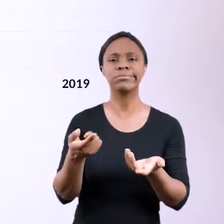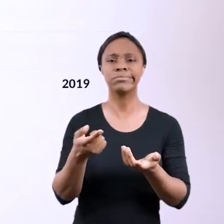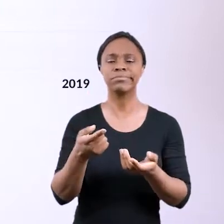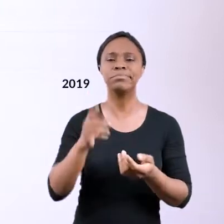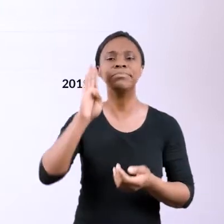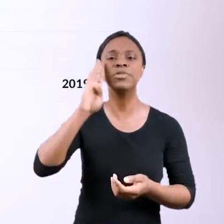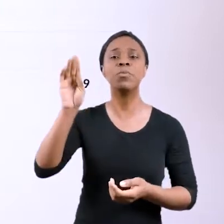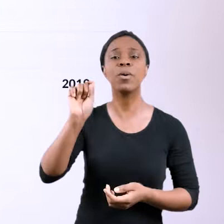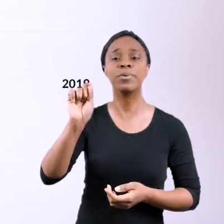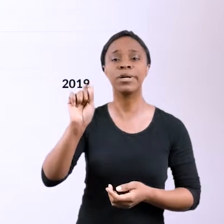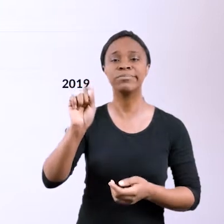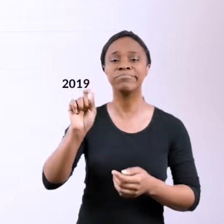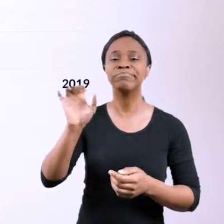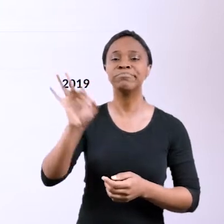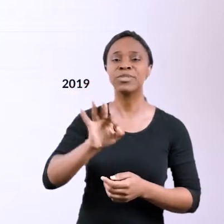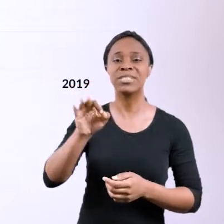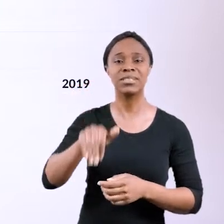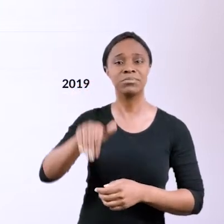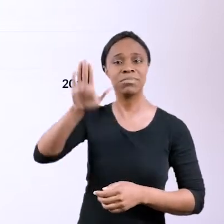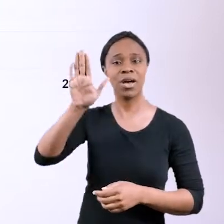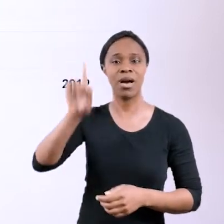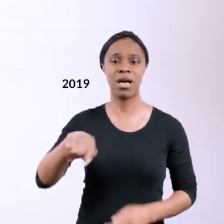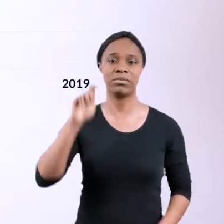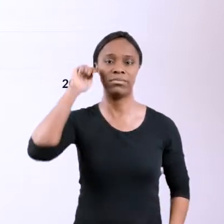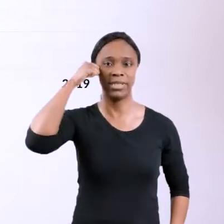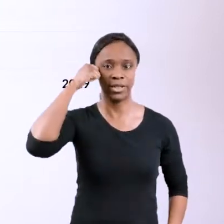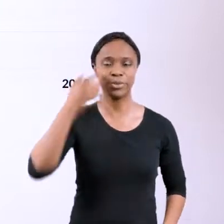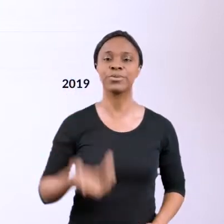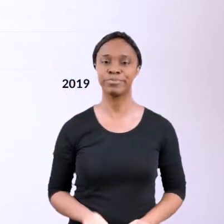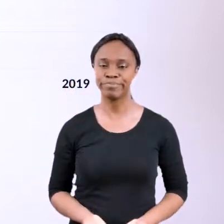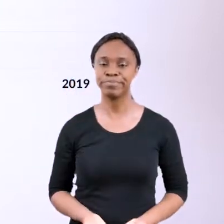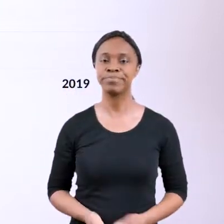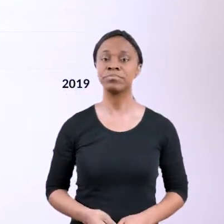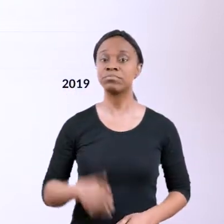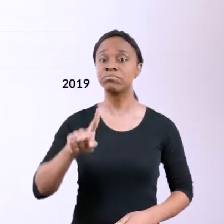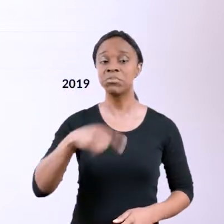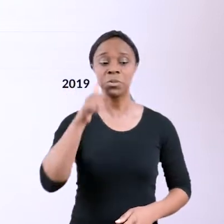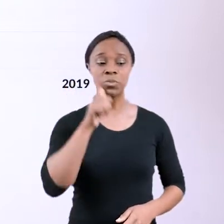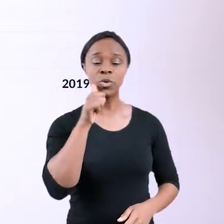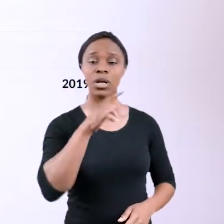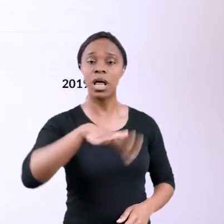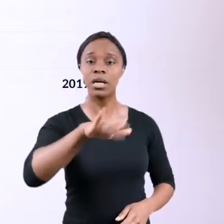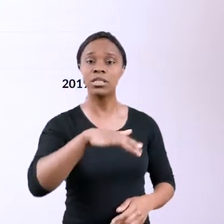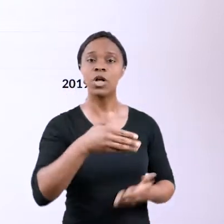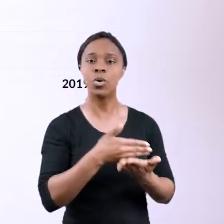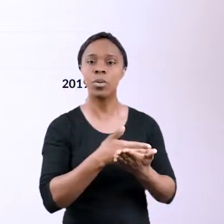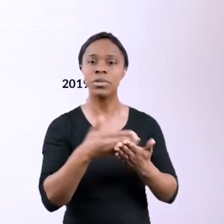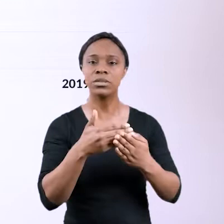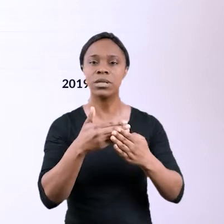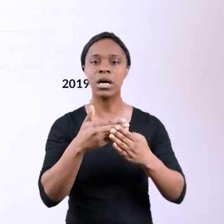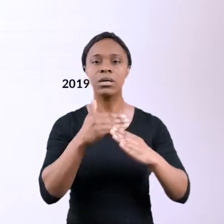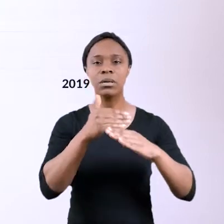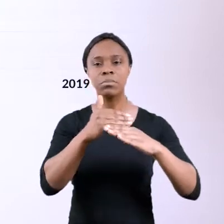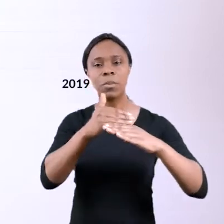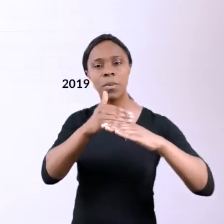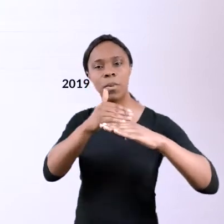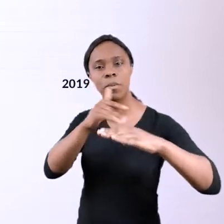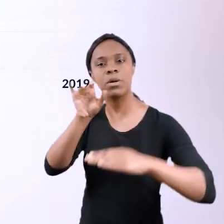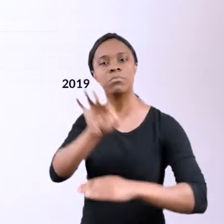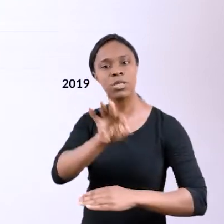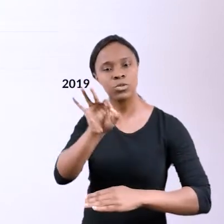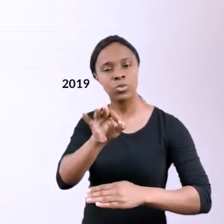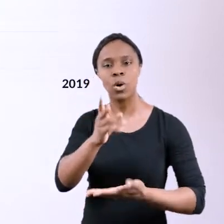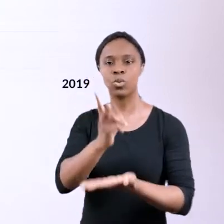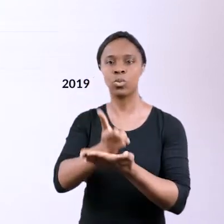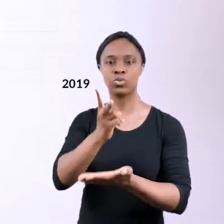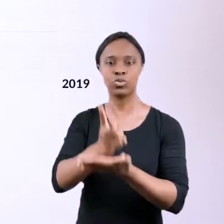severa proporcionalmente nos homens negros. Enquanto isso, as mulheres tiveram um leve aumento no percentual de participação no